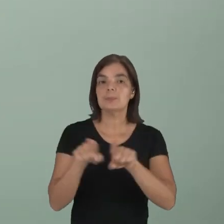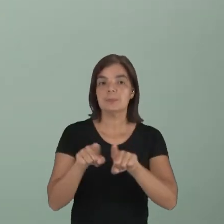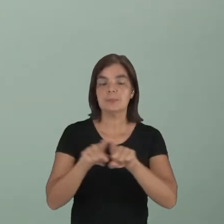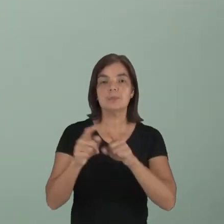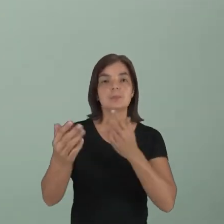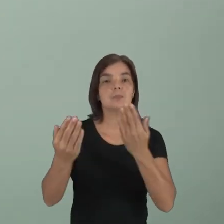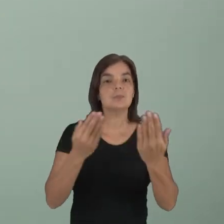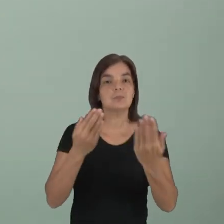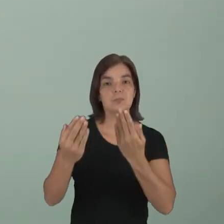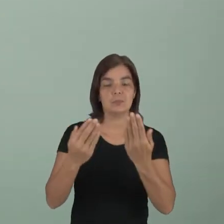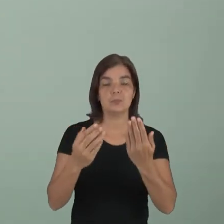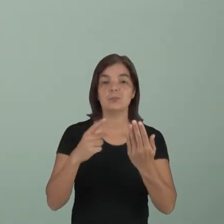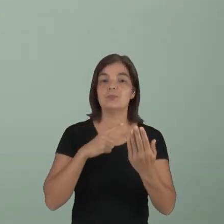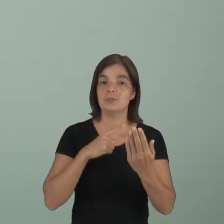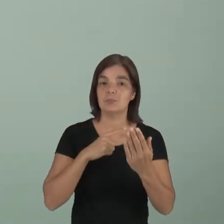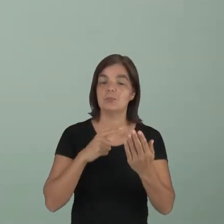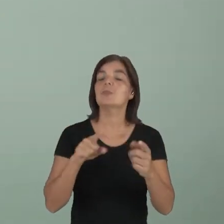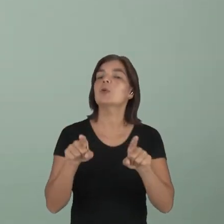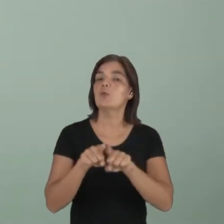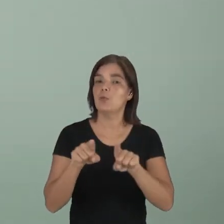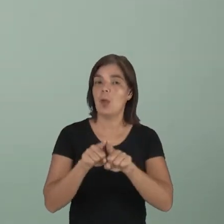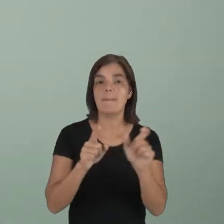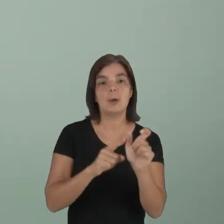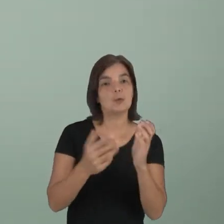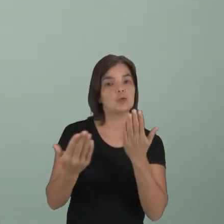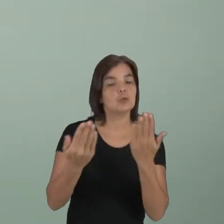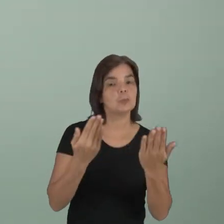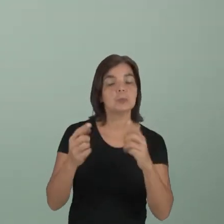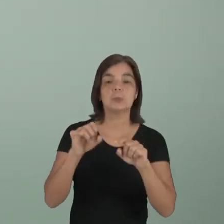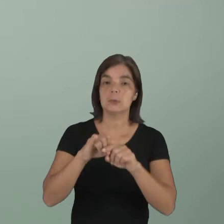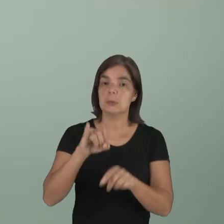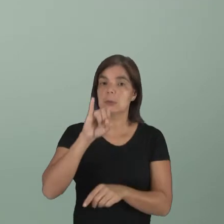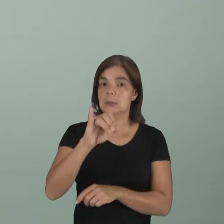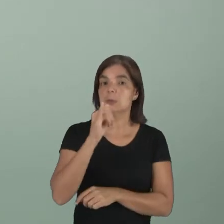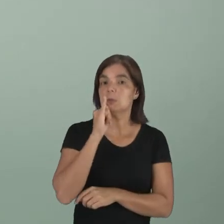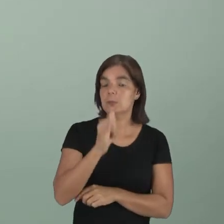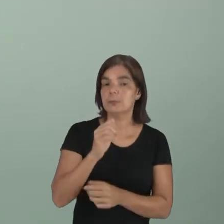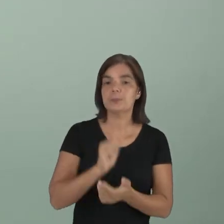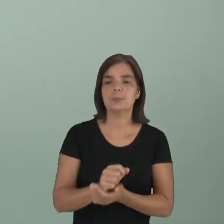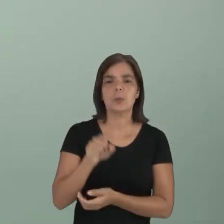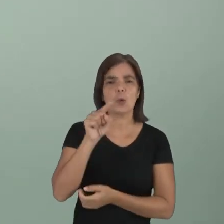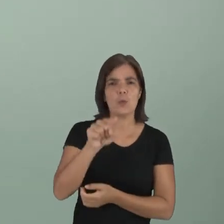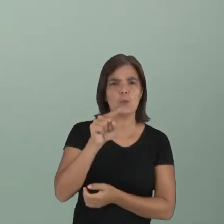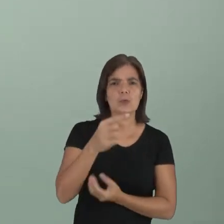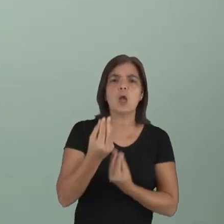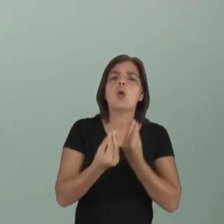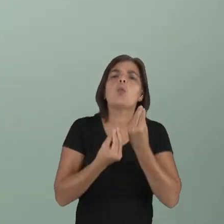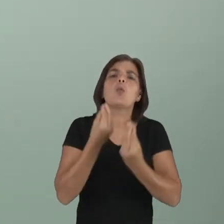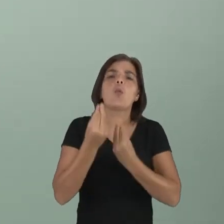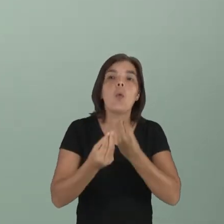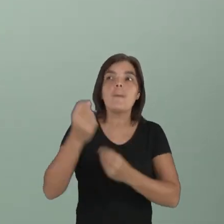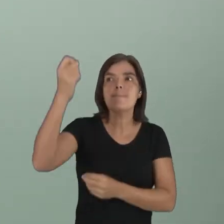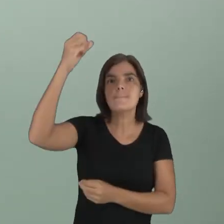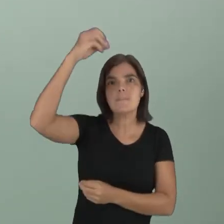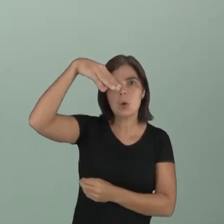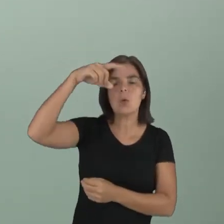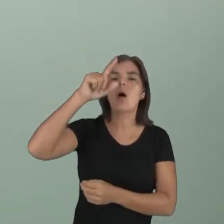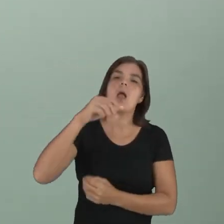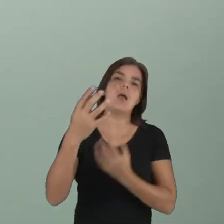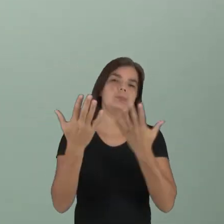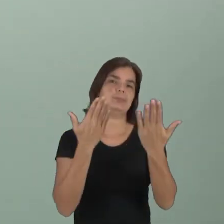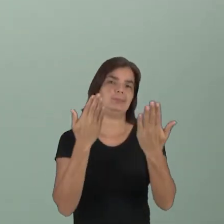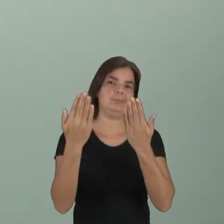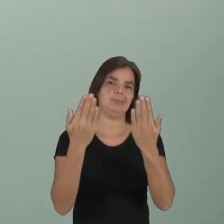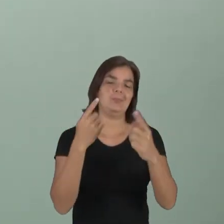a comparação vem o termo comparativo. Então, se eu disser, você é como luz, é